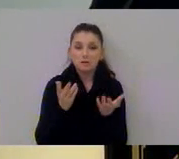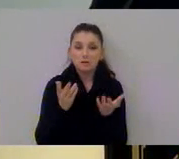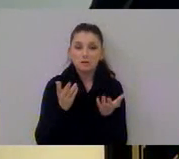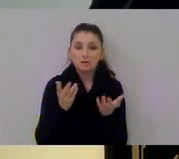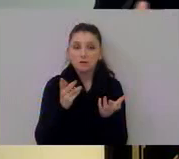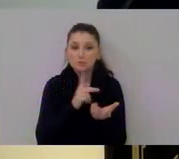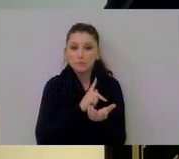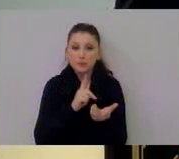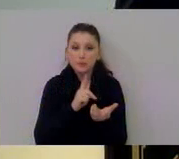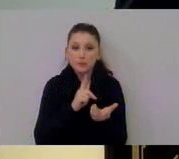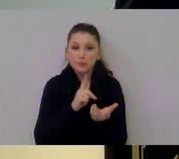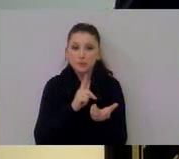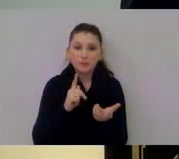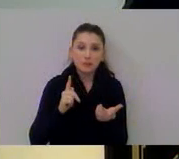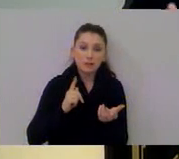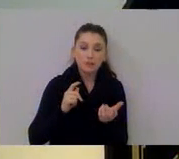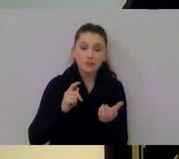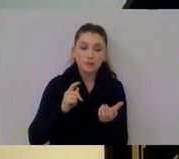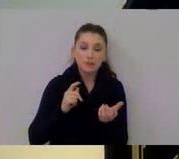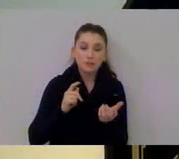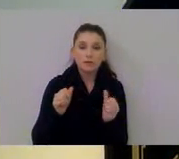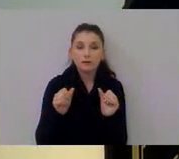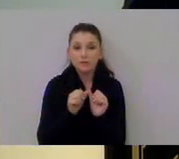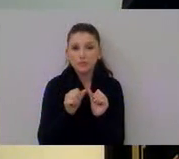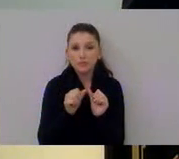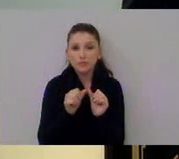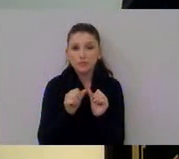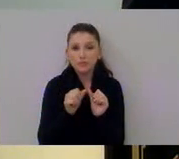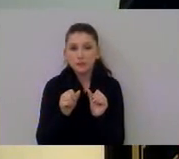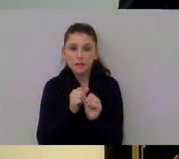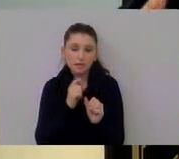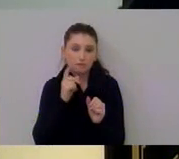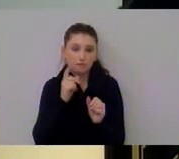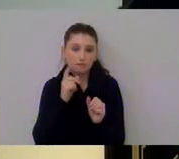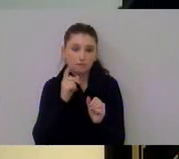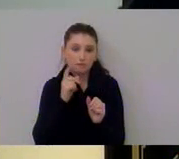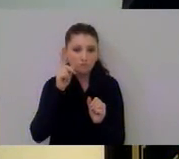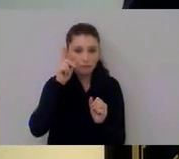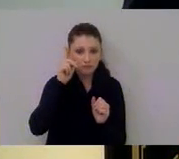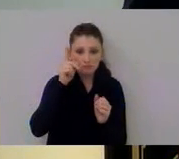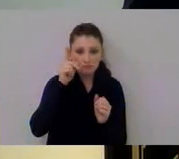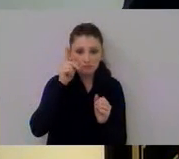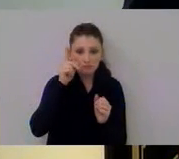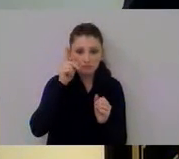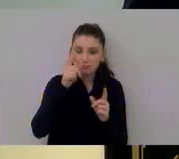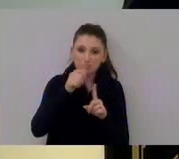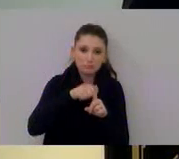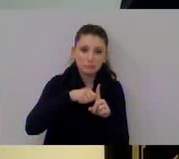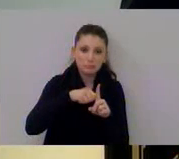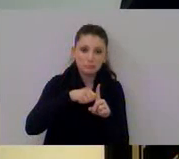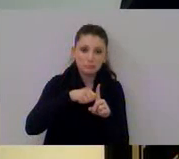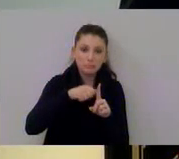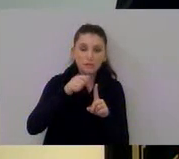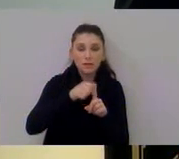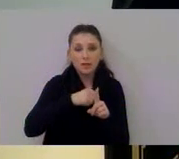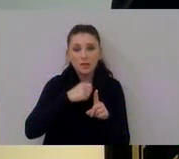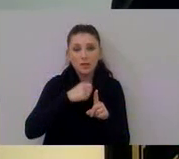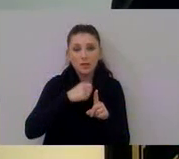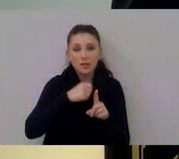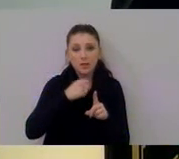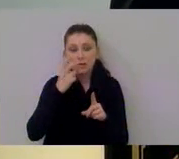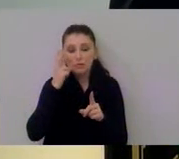fazer apresentar o cronograma do avanço das obras. E a obra